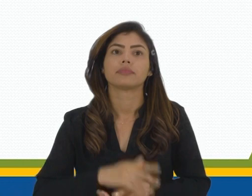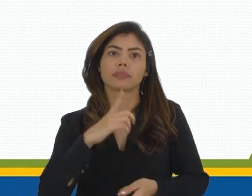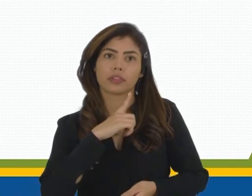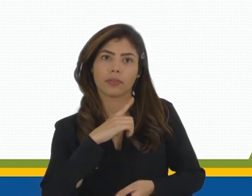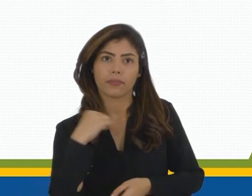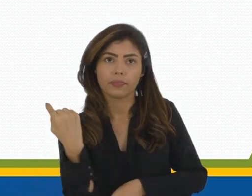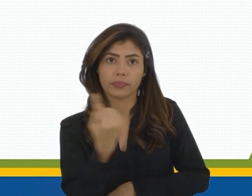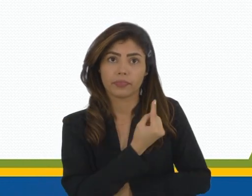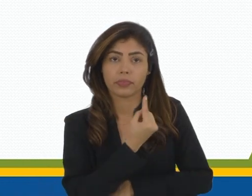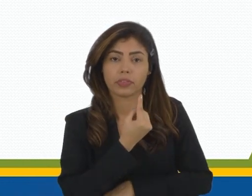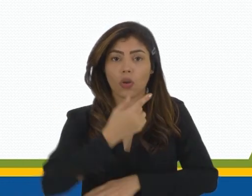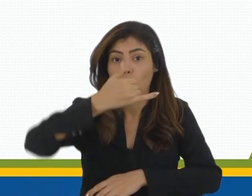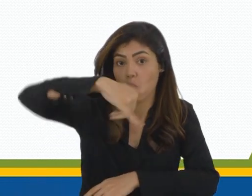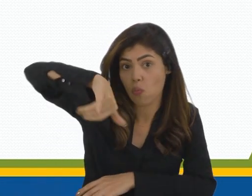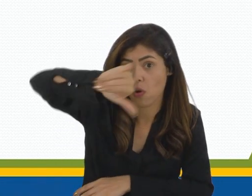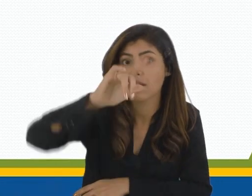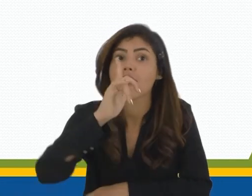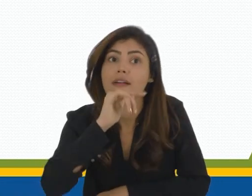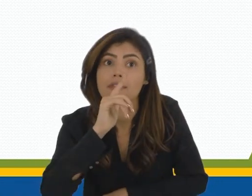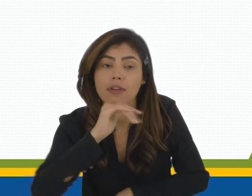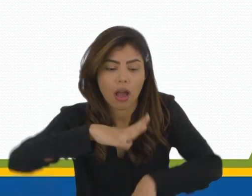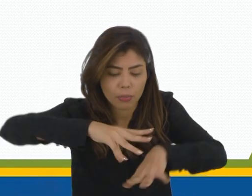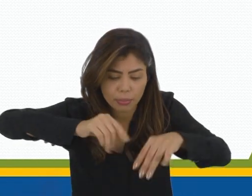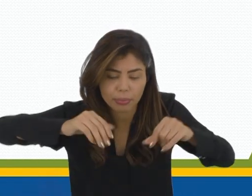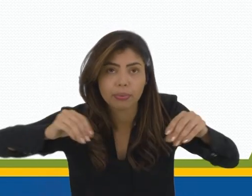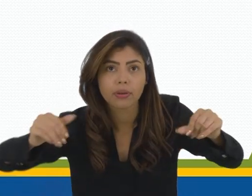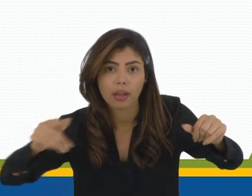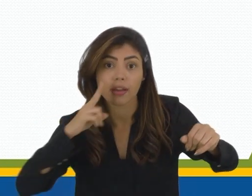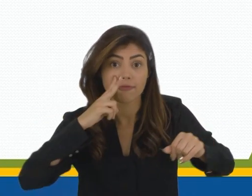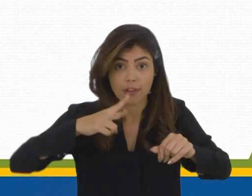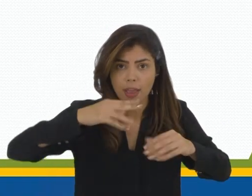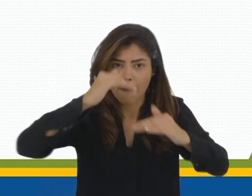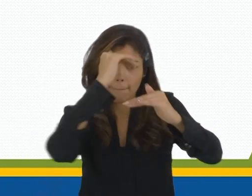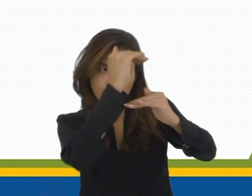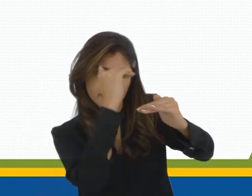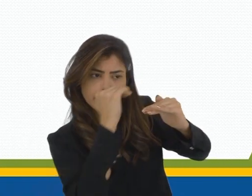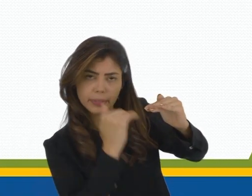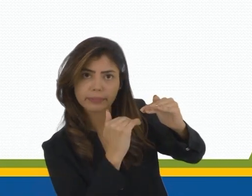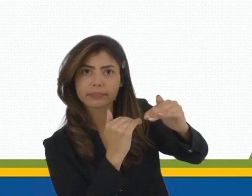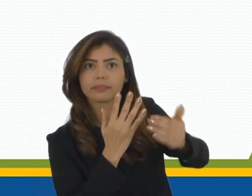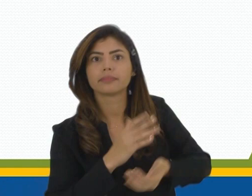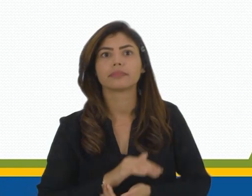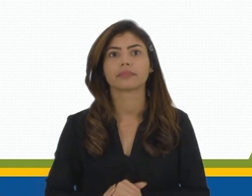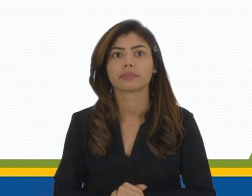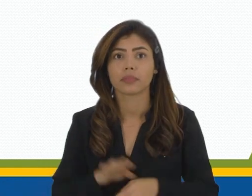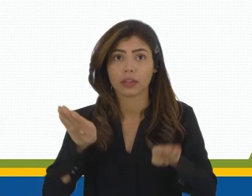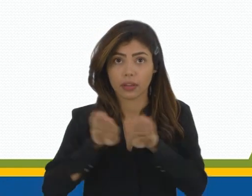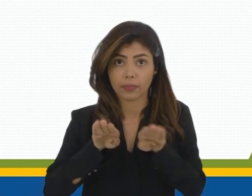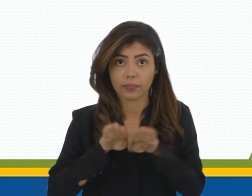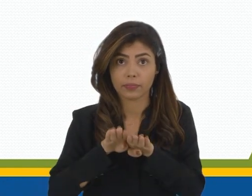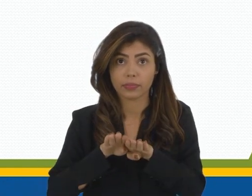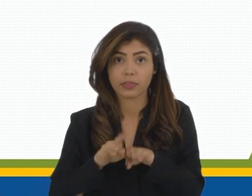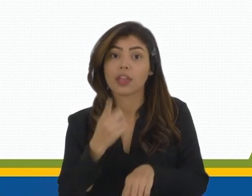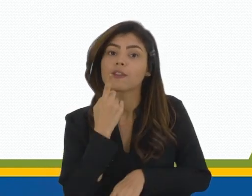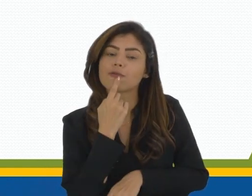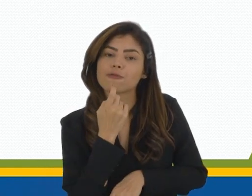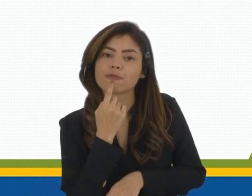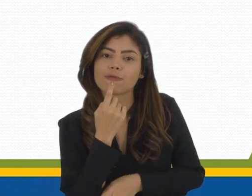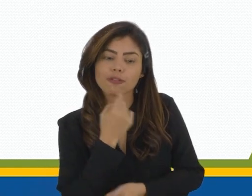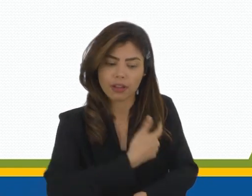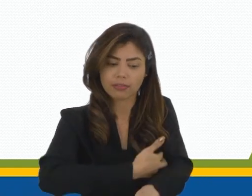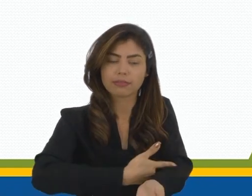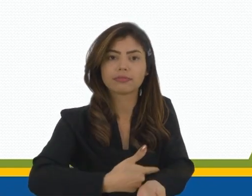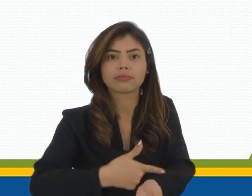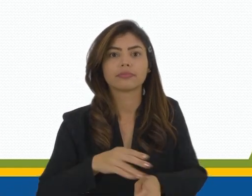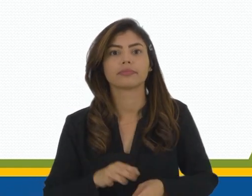a água e a areia, que a gente consegue ver bem as 3 fases, e nós temos o sangue. Aí vocês podem me perguntar, mas o